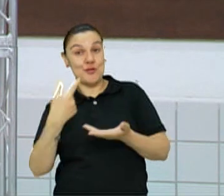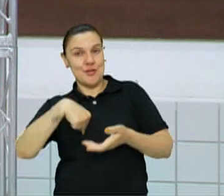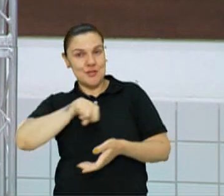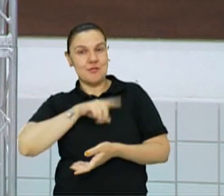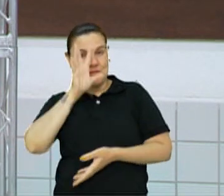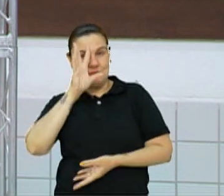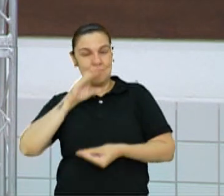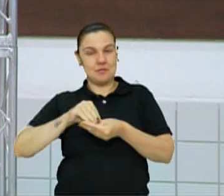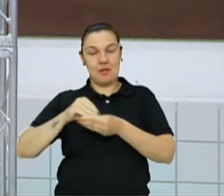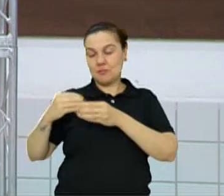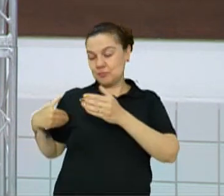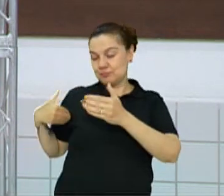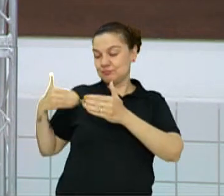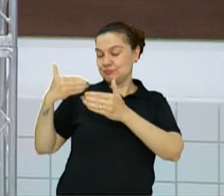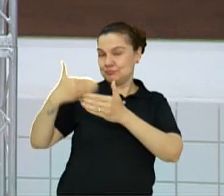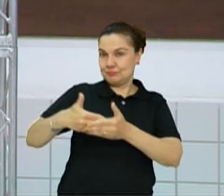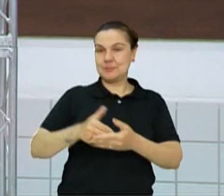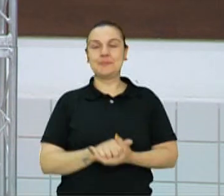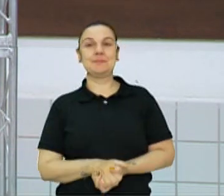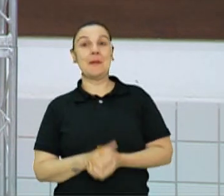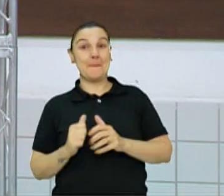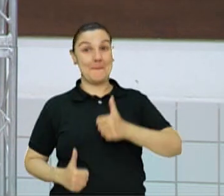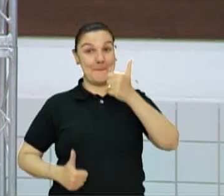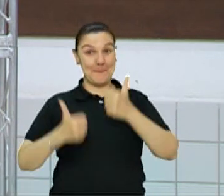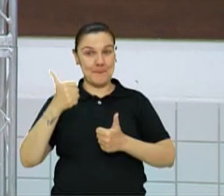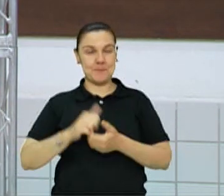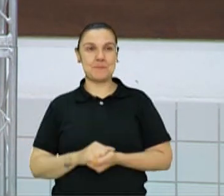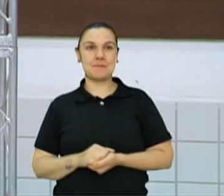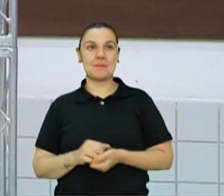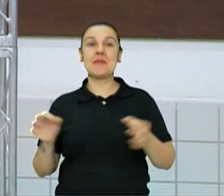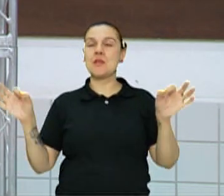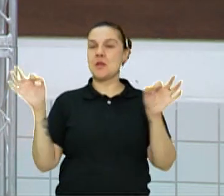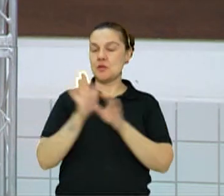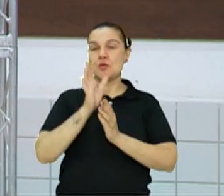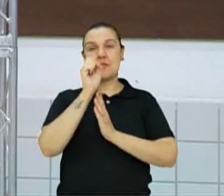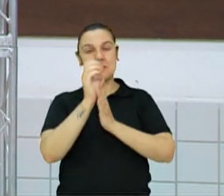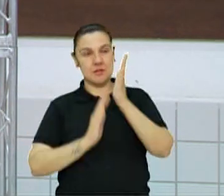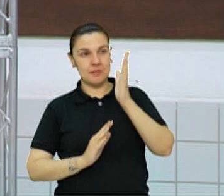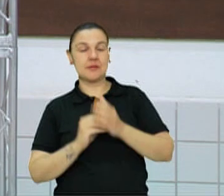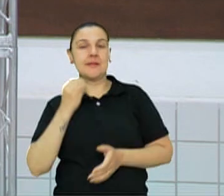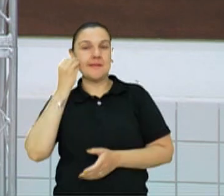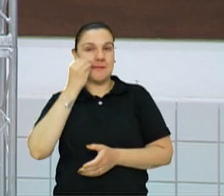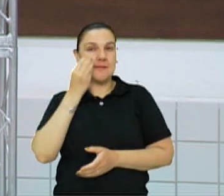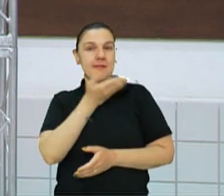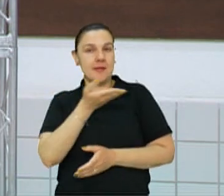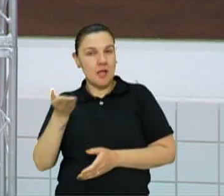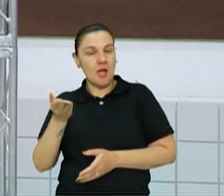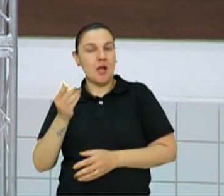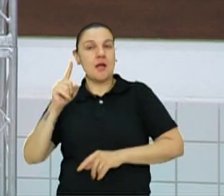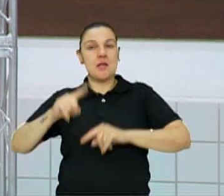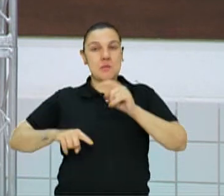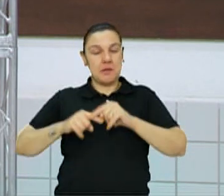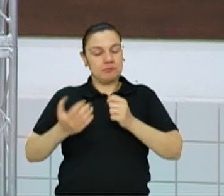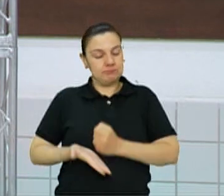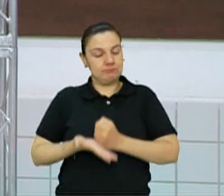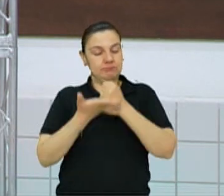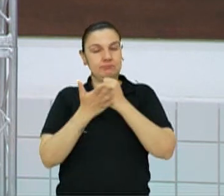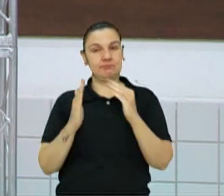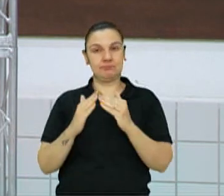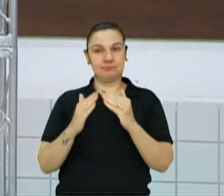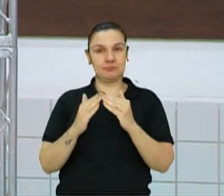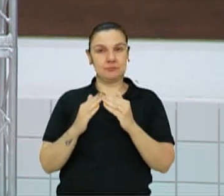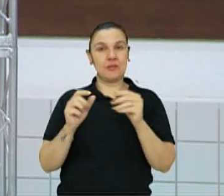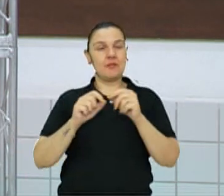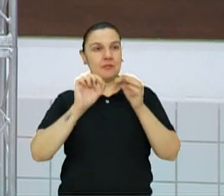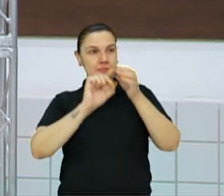esse princípio da ancestralidade. Beleza? Resolvam os exercícios, tentem pegar materiais de apoio e vão fazendo